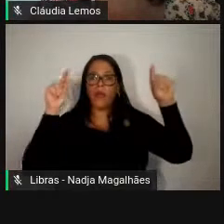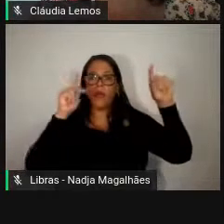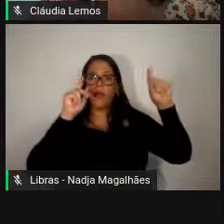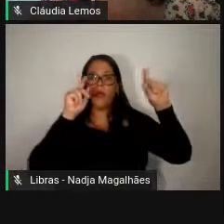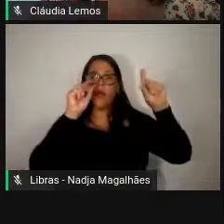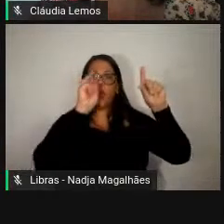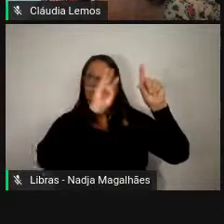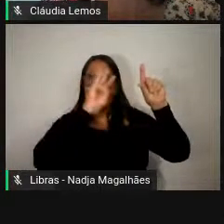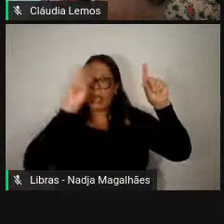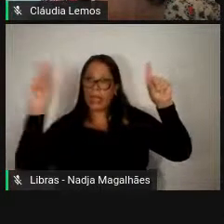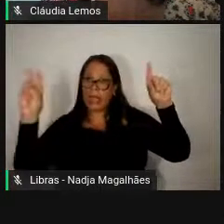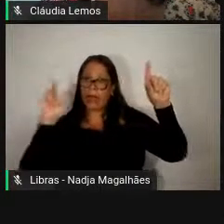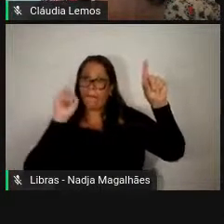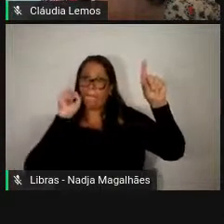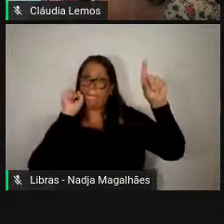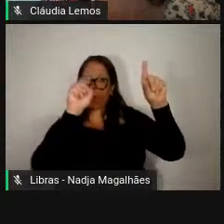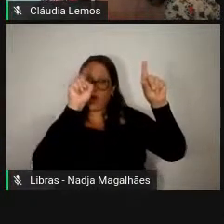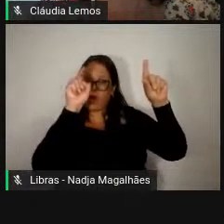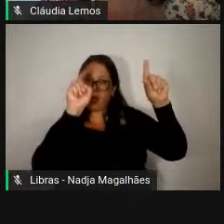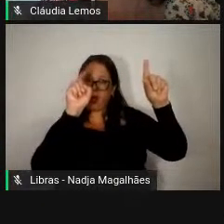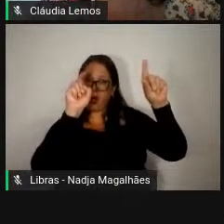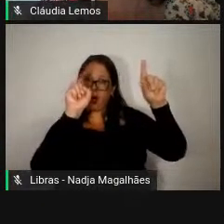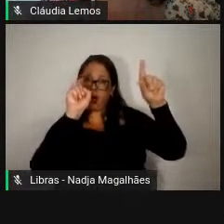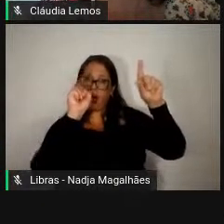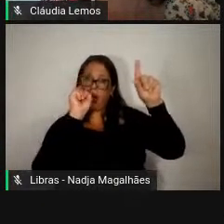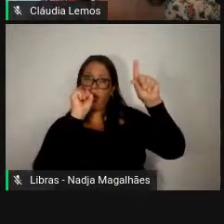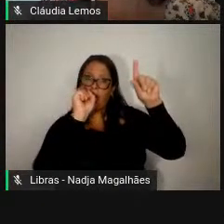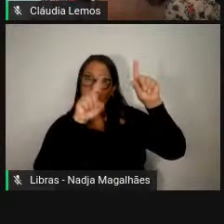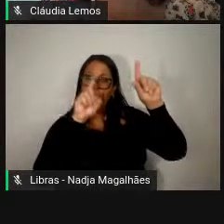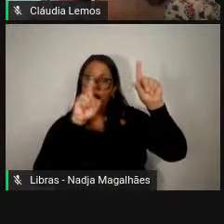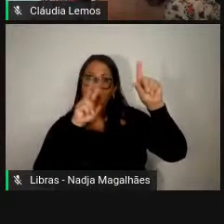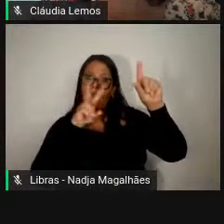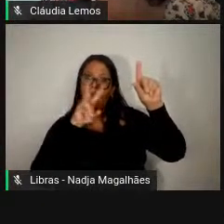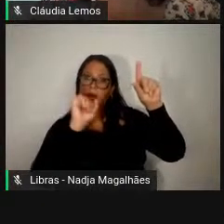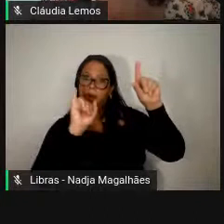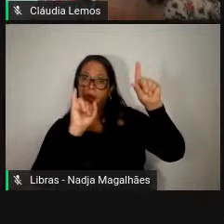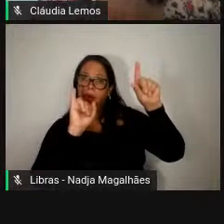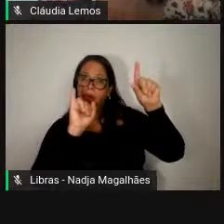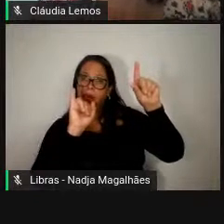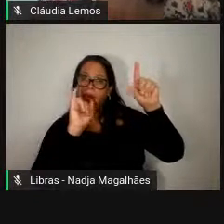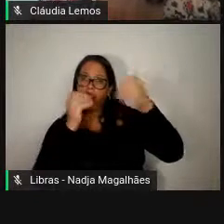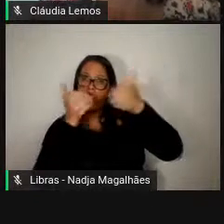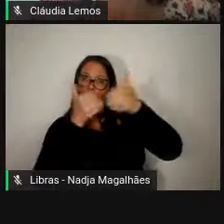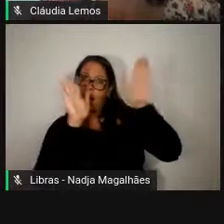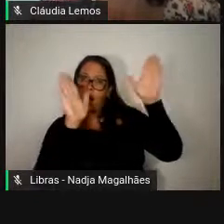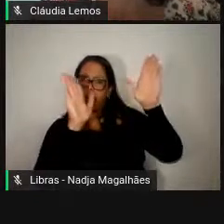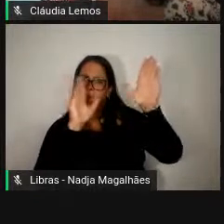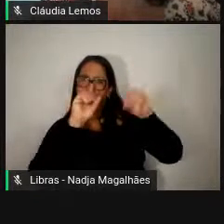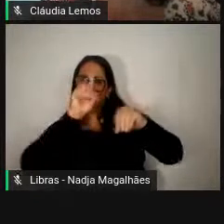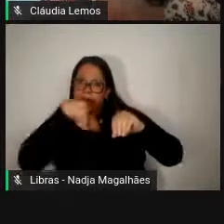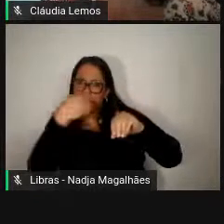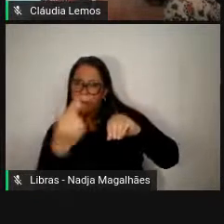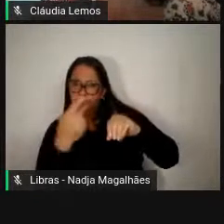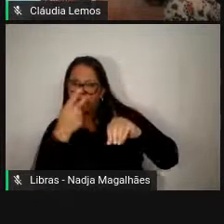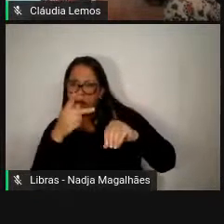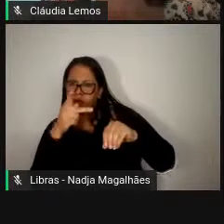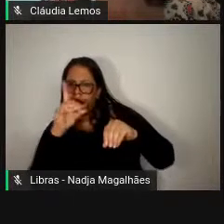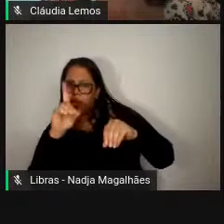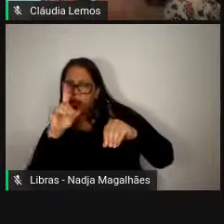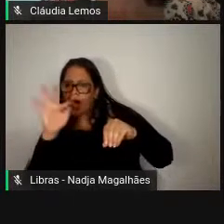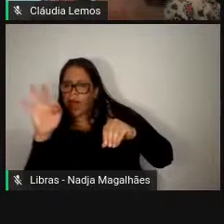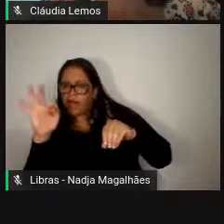que até está escrita agenda lá, mas nesse link, quando você entra, você abre um PDF. Aí o PDF tem